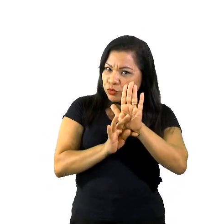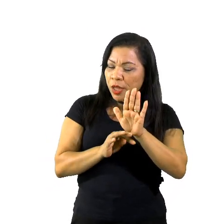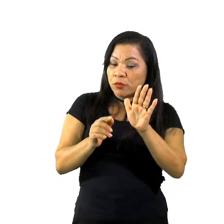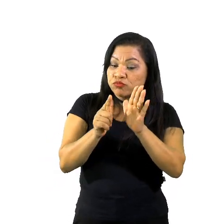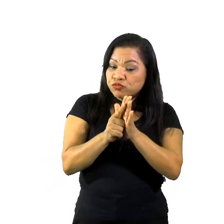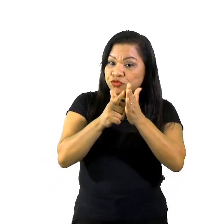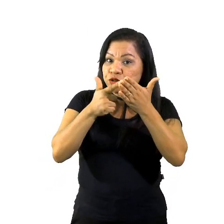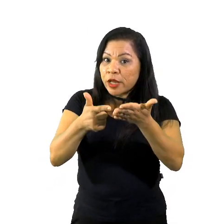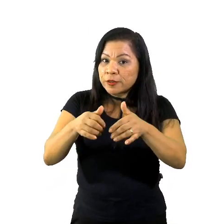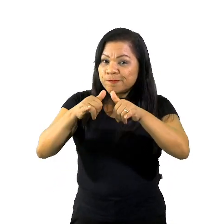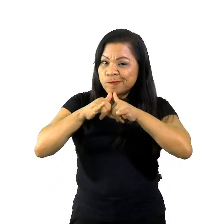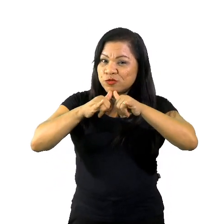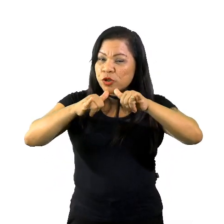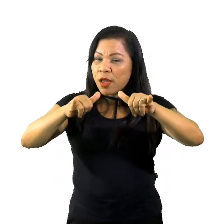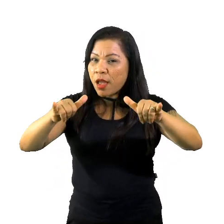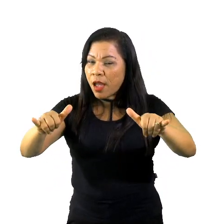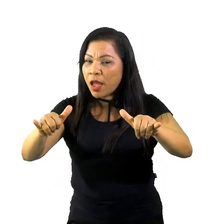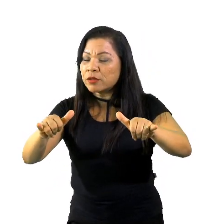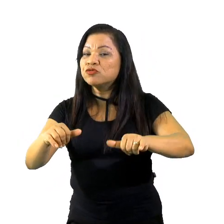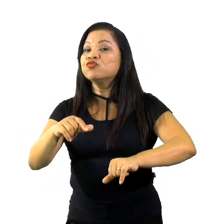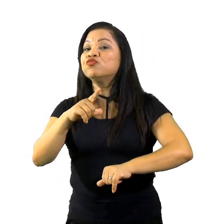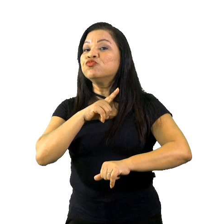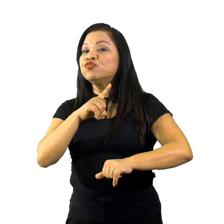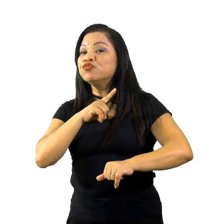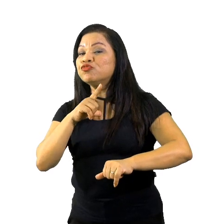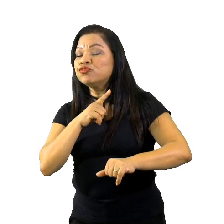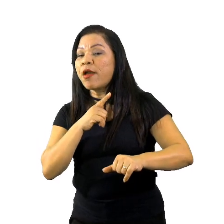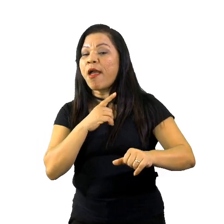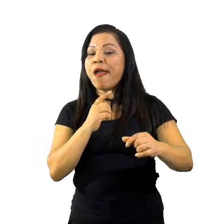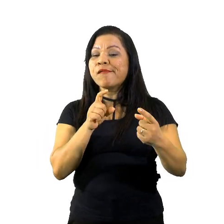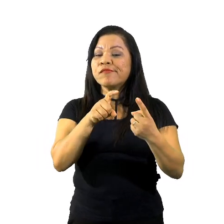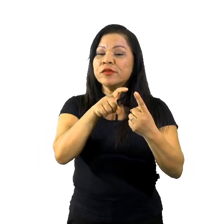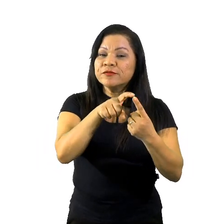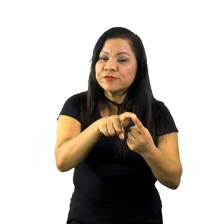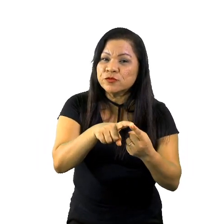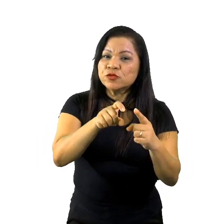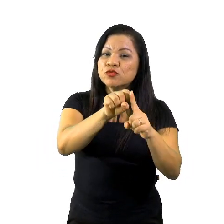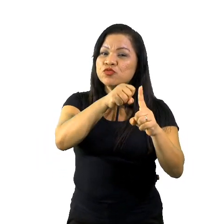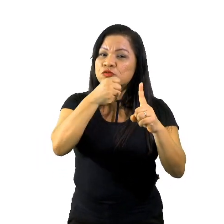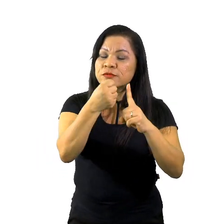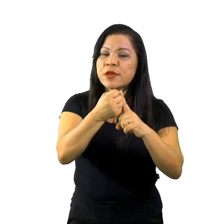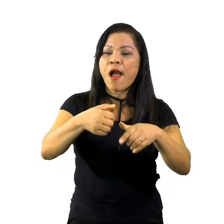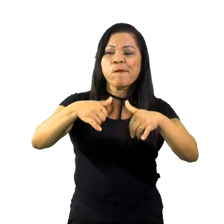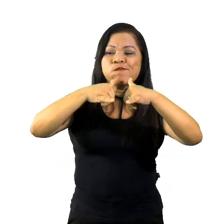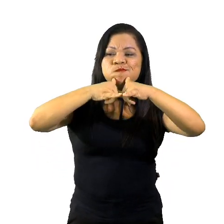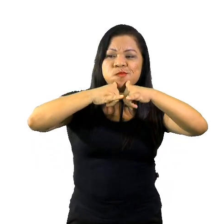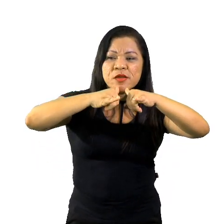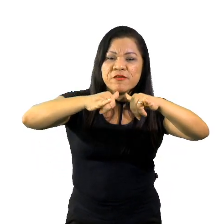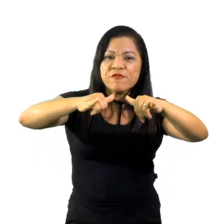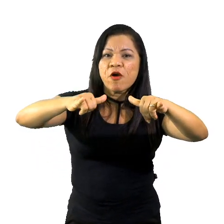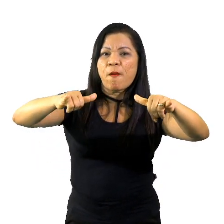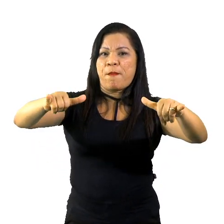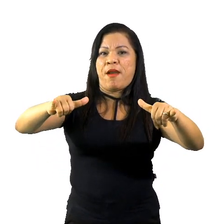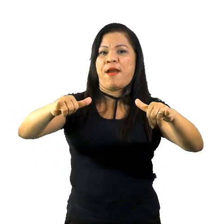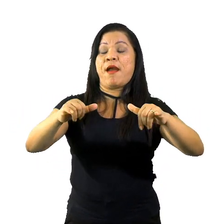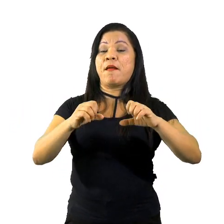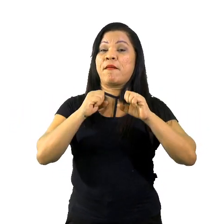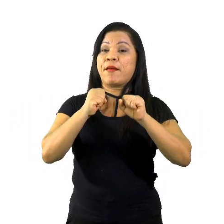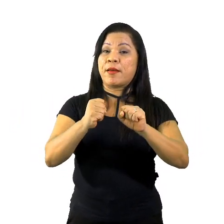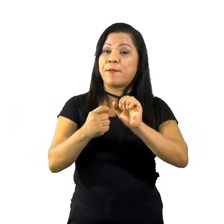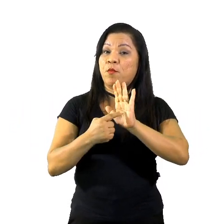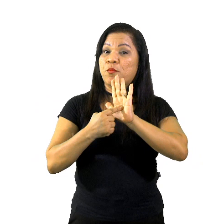jornalístico-midiático. Ela tem a função social e comunicativa de informar e pode apresentar uma